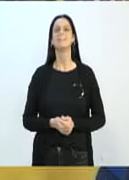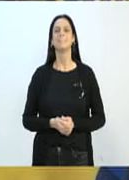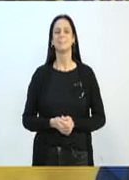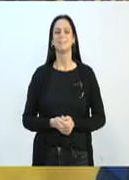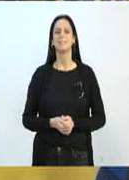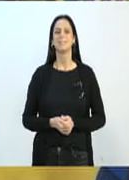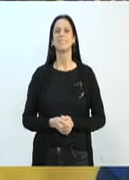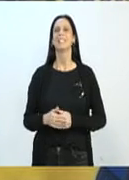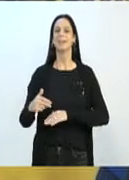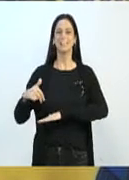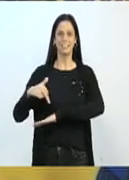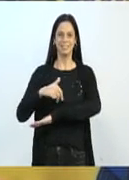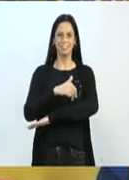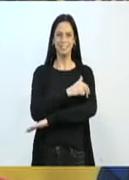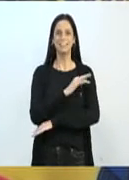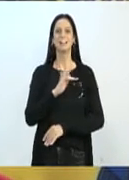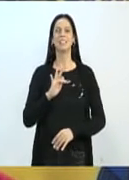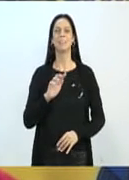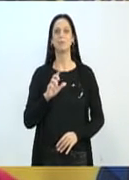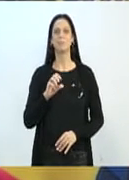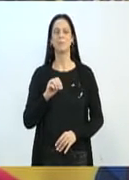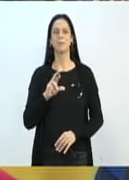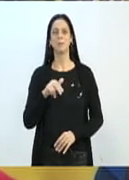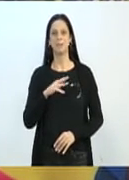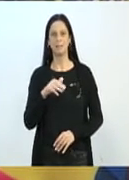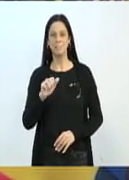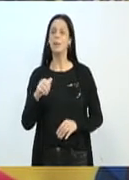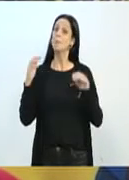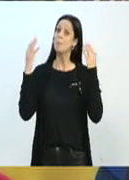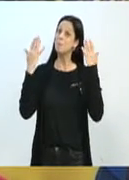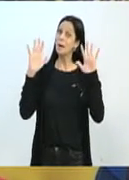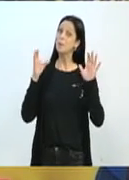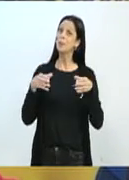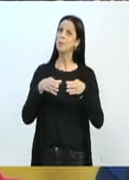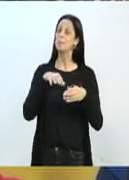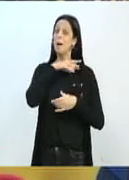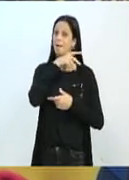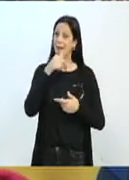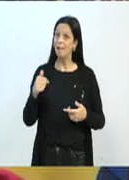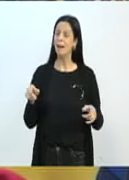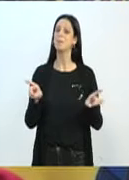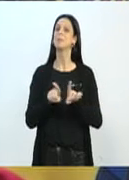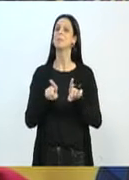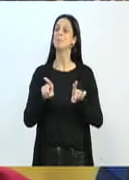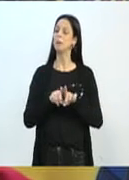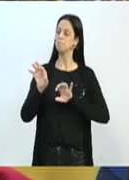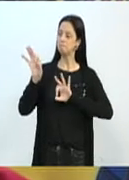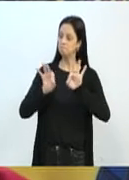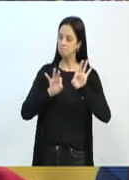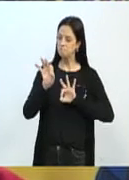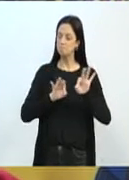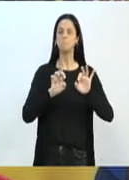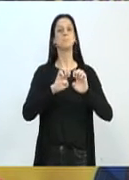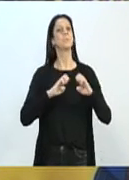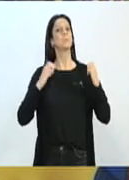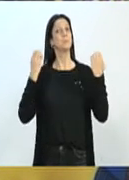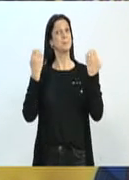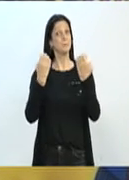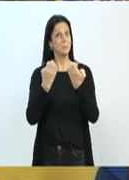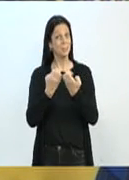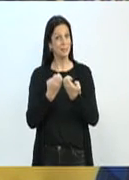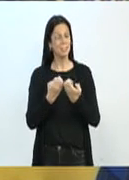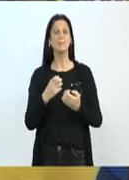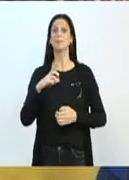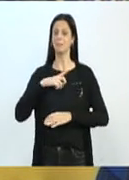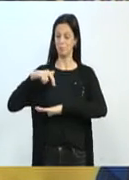Florença e eu quero parabenizar o Lions Clube Blumenau integração pelo evento teve